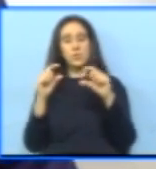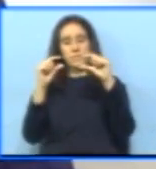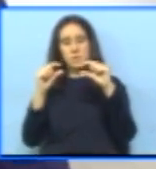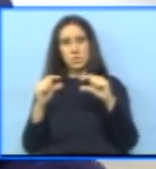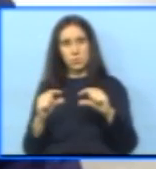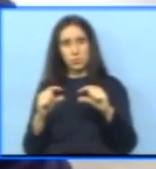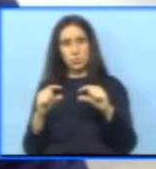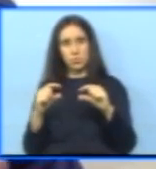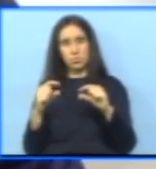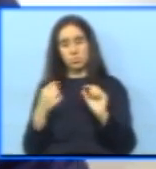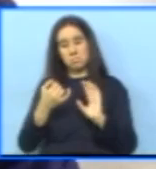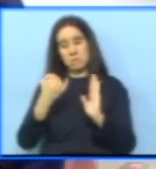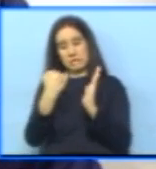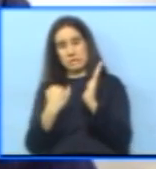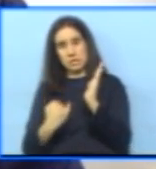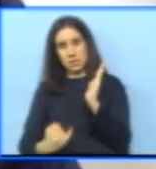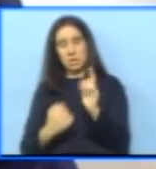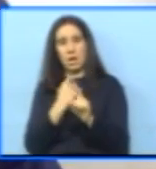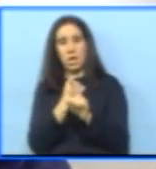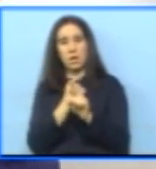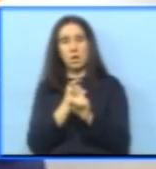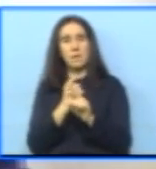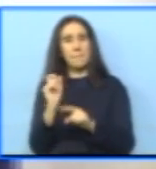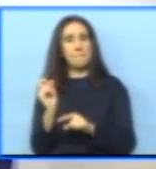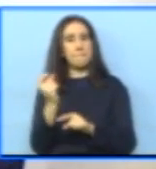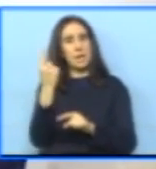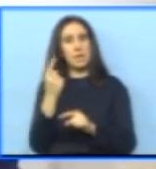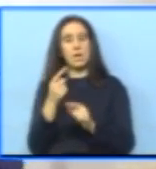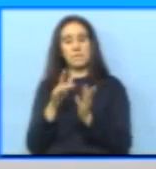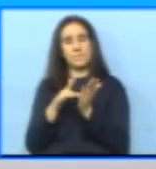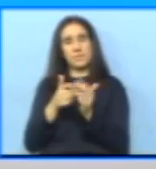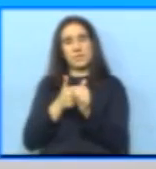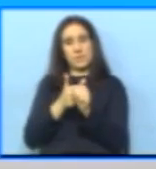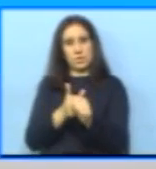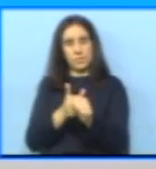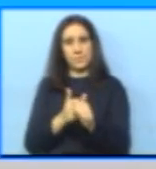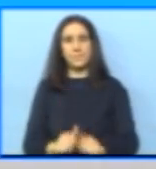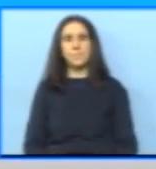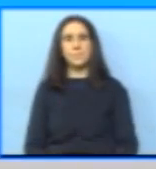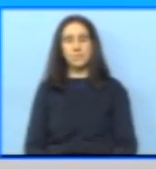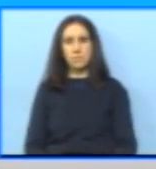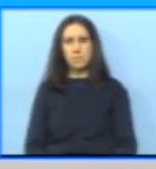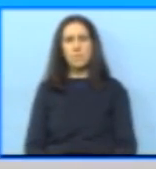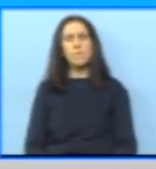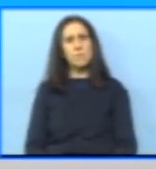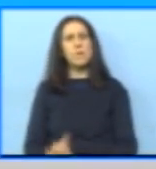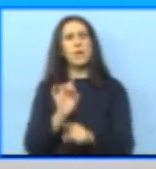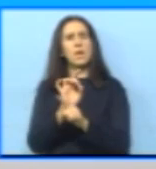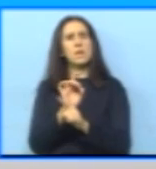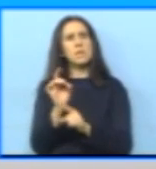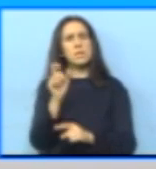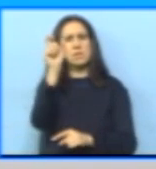e dentro desta primeira etapa do itinerário do Evangelho. Então, olhando este texto como essa tal evangelização ao